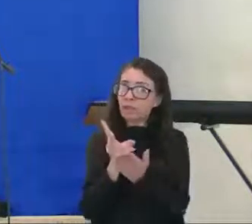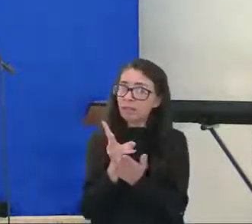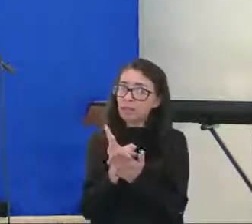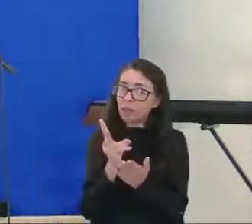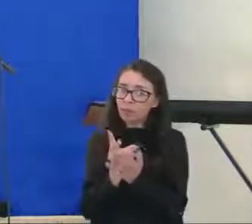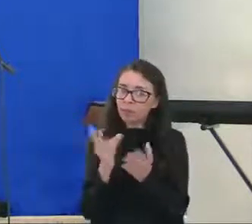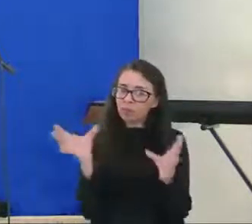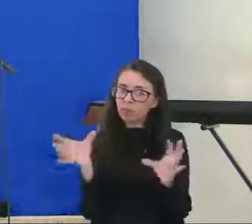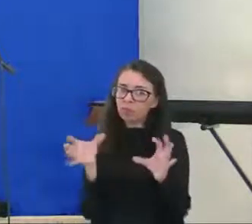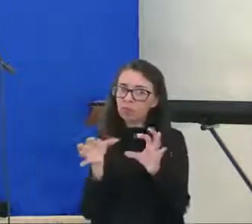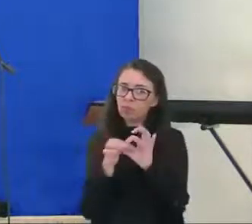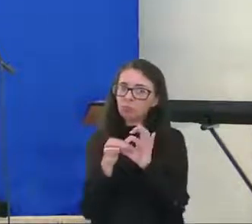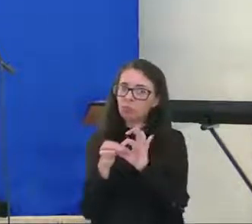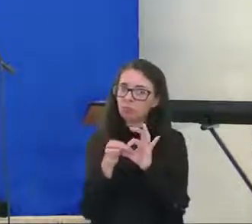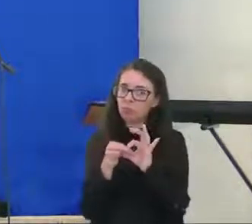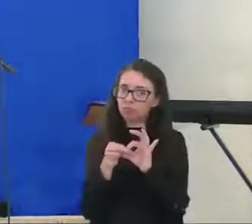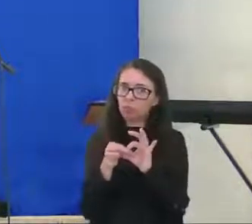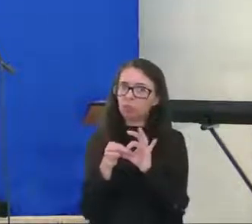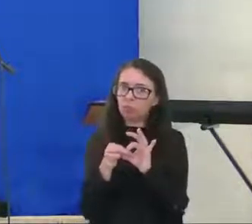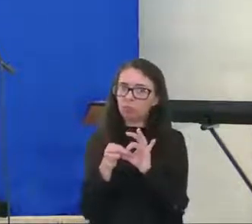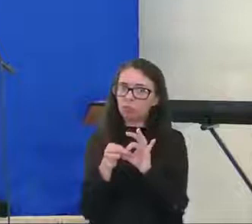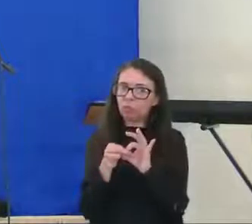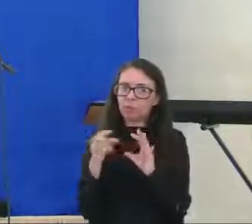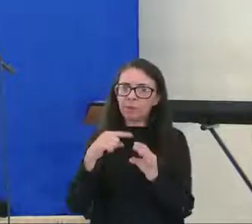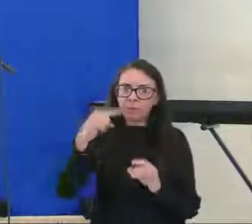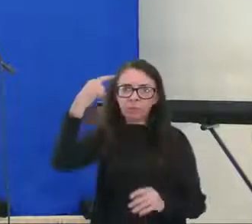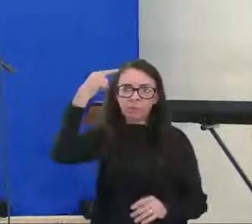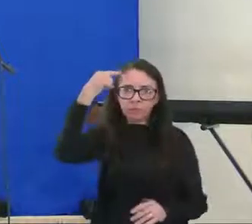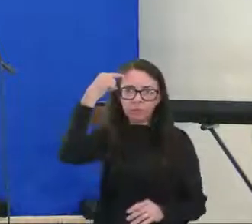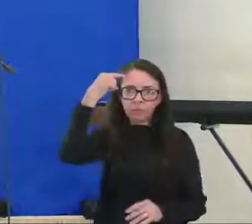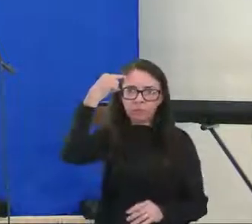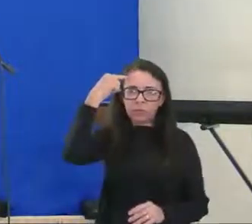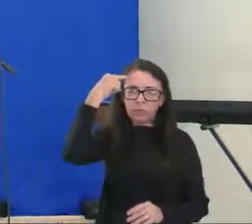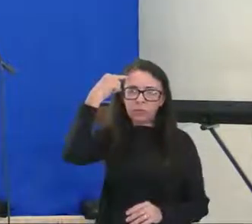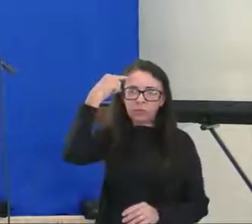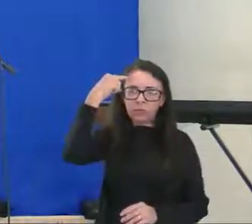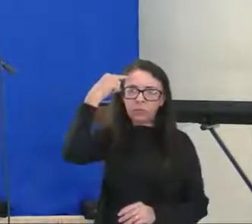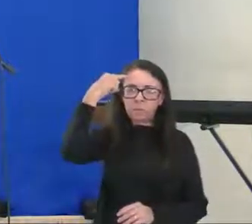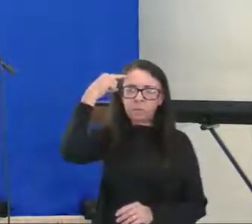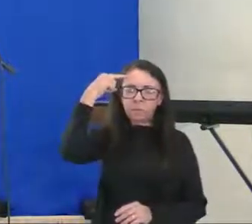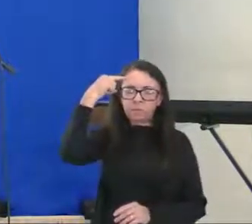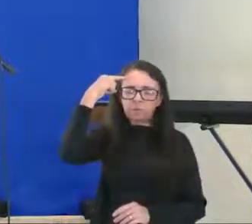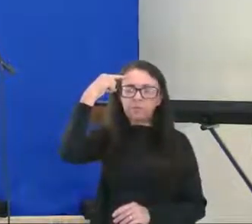Os membros não decidem qual é a sua tarefa no corpo.